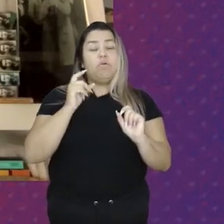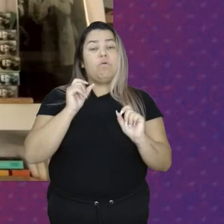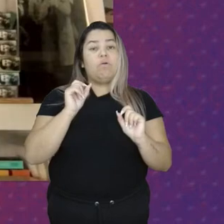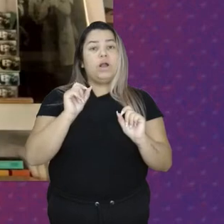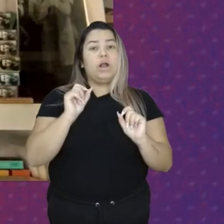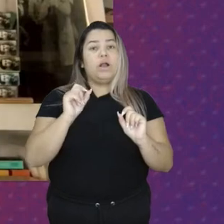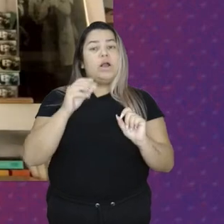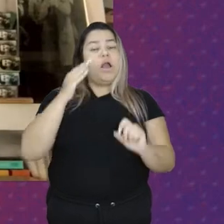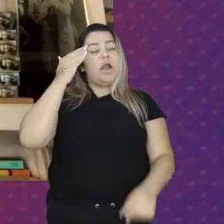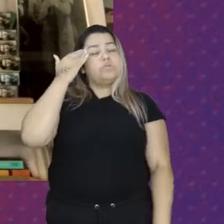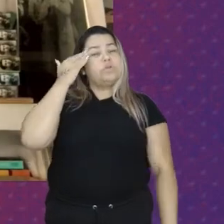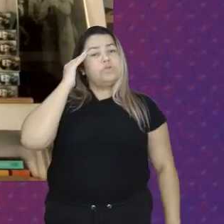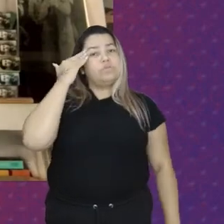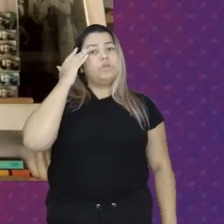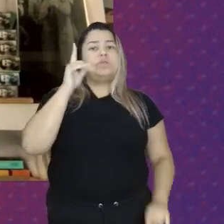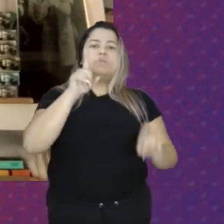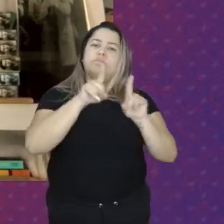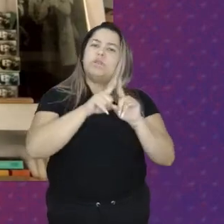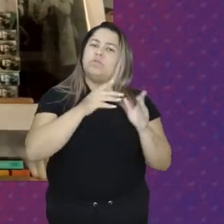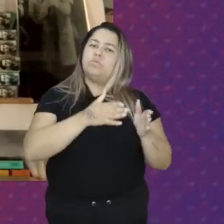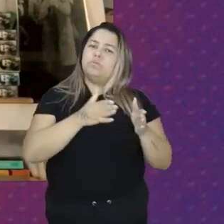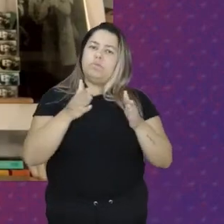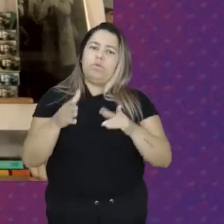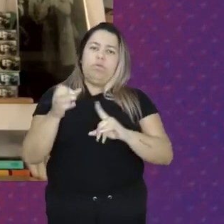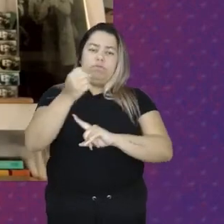tanto a compreensão dos processos na